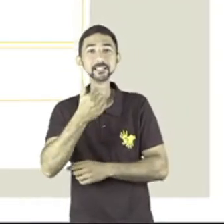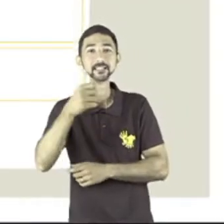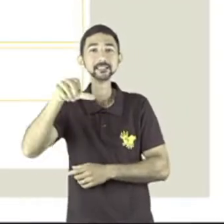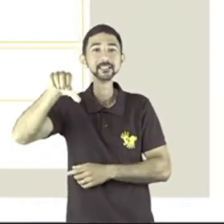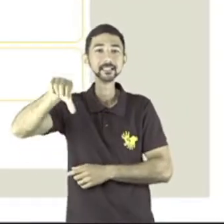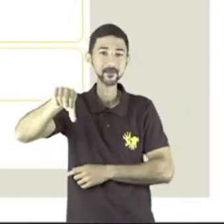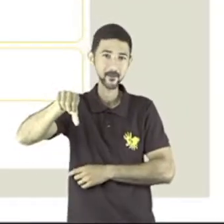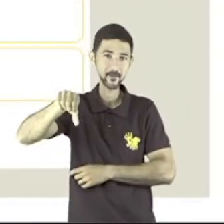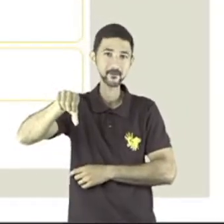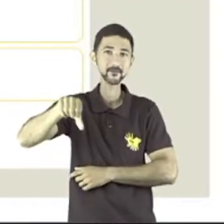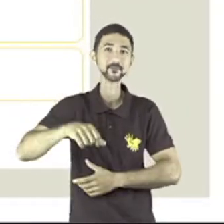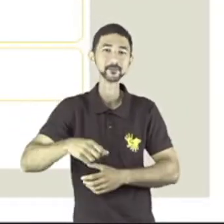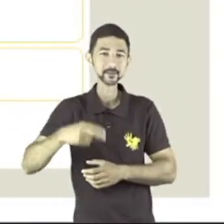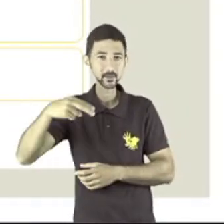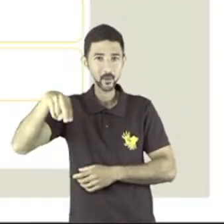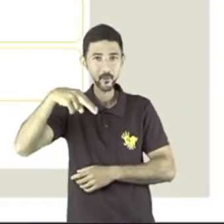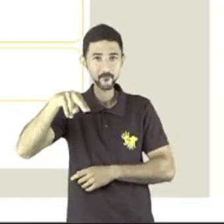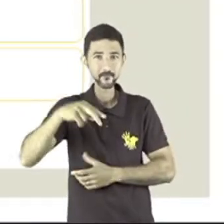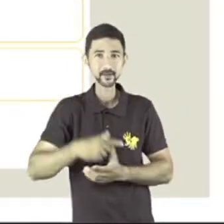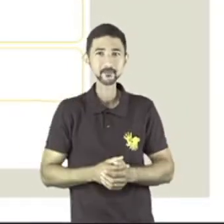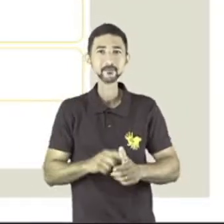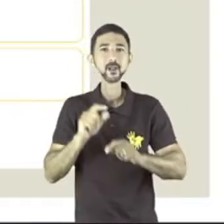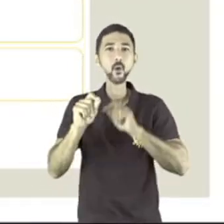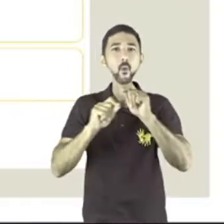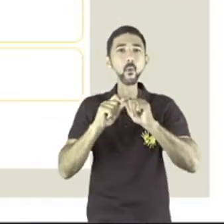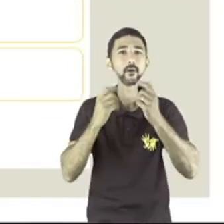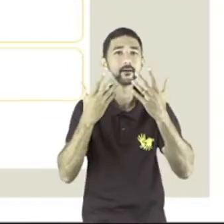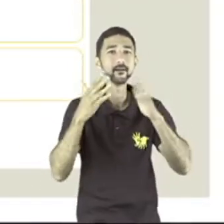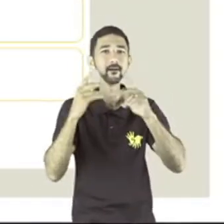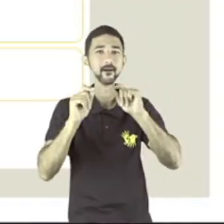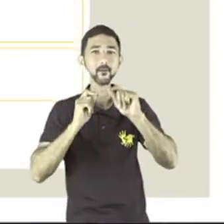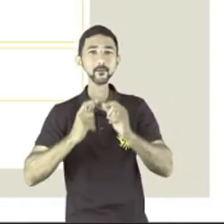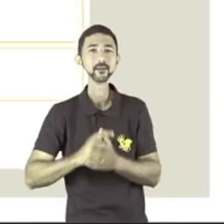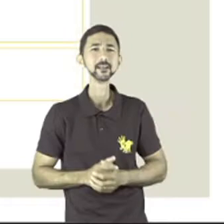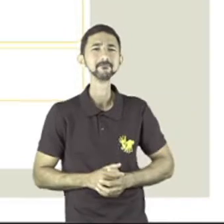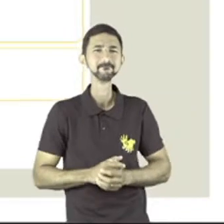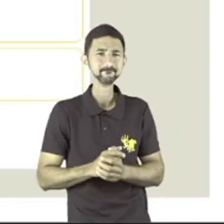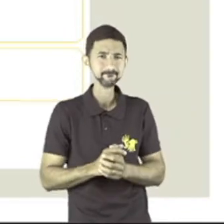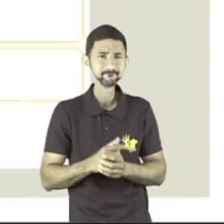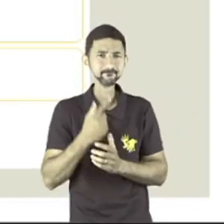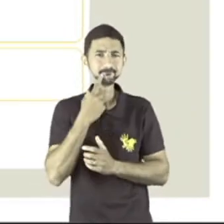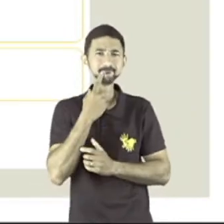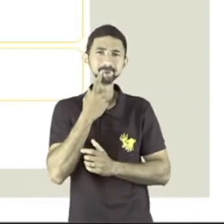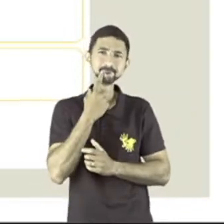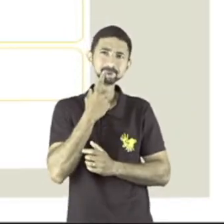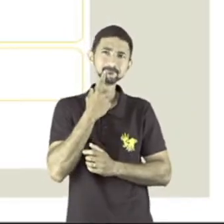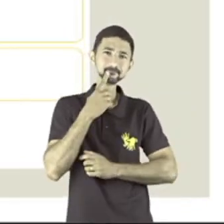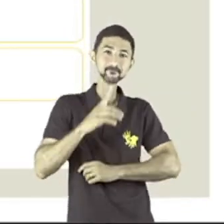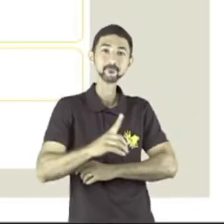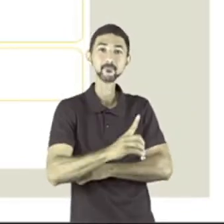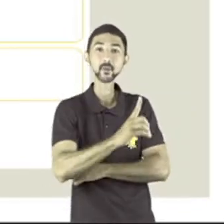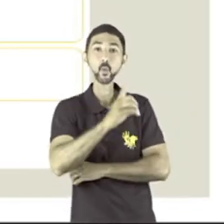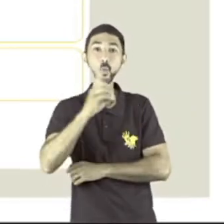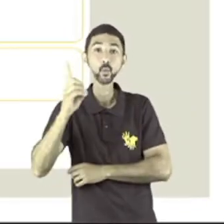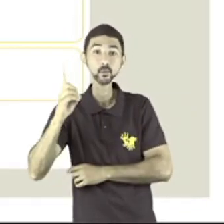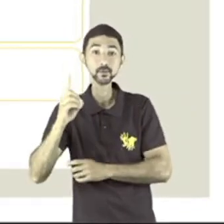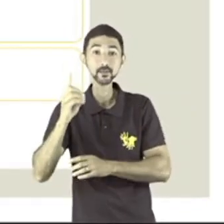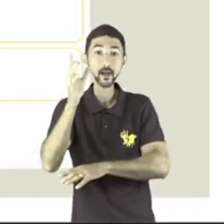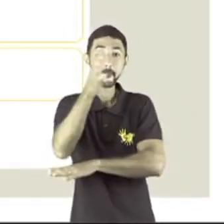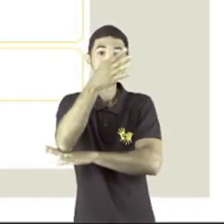Dia 19 de novembro, que foi comemorado, sabe o que, crianças? O Dia